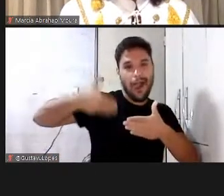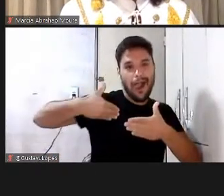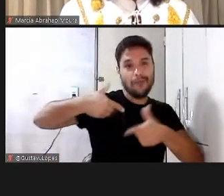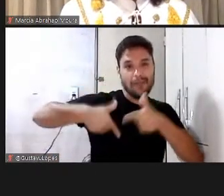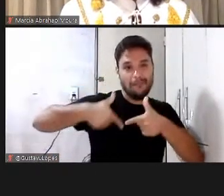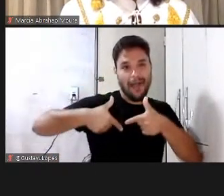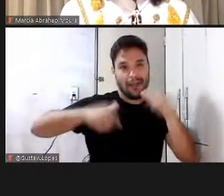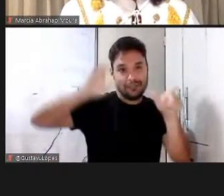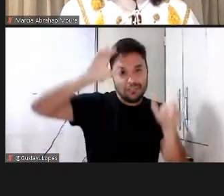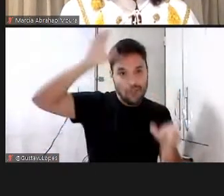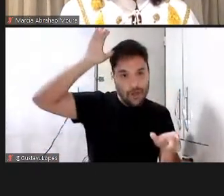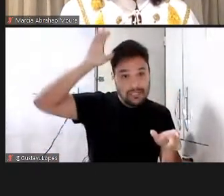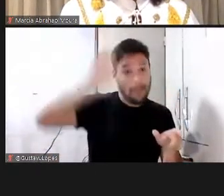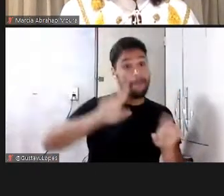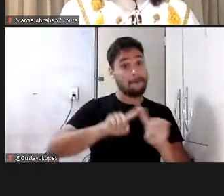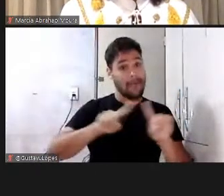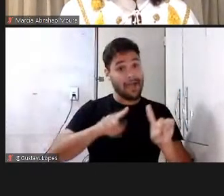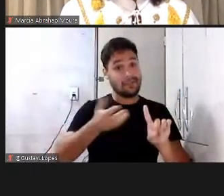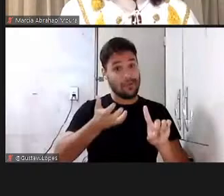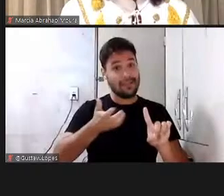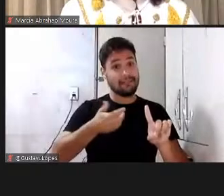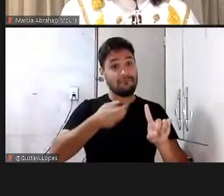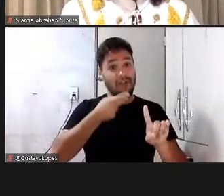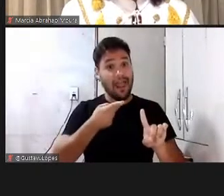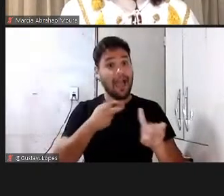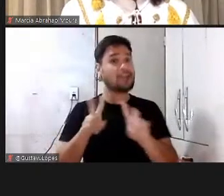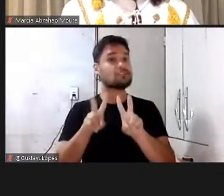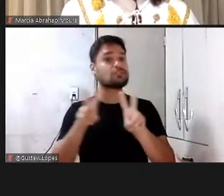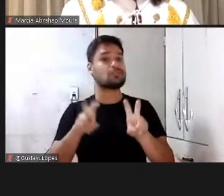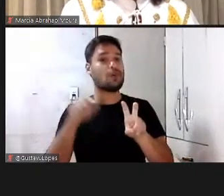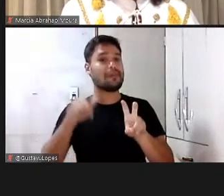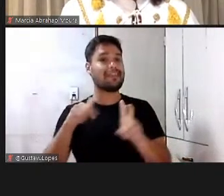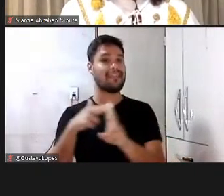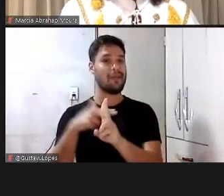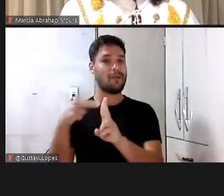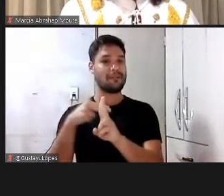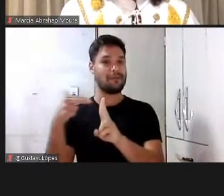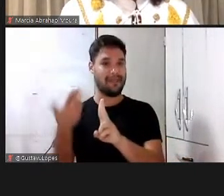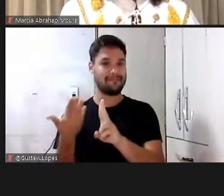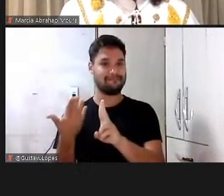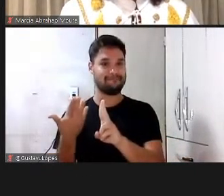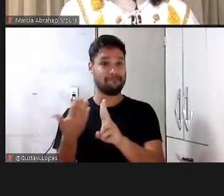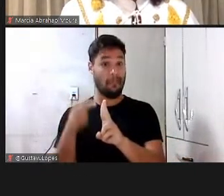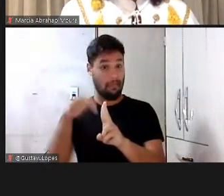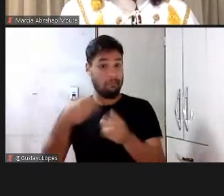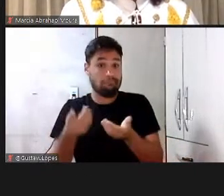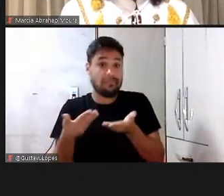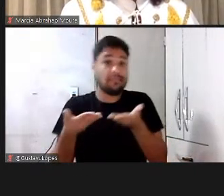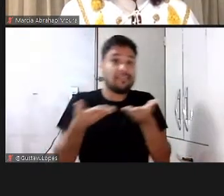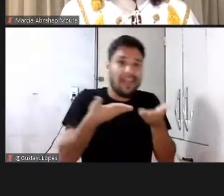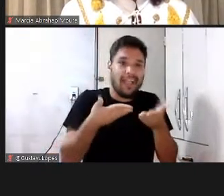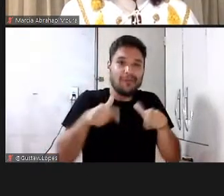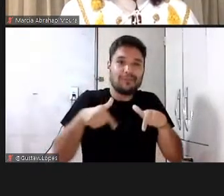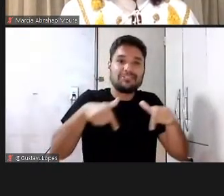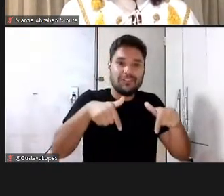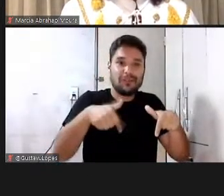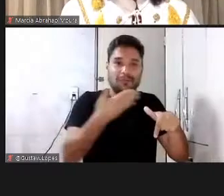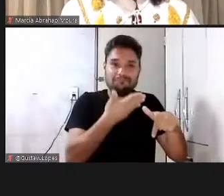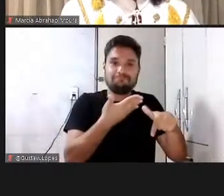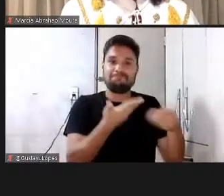gostaria de dizer algumas palavras sobre esta casa, que oferece o título de doutor honoris causa ao nosso